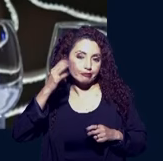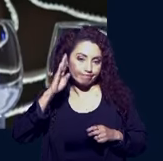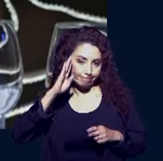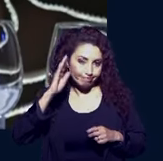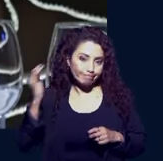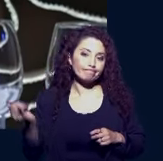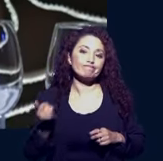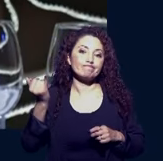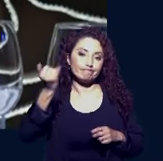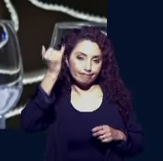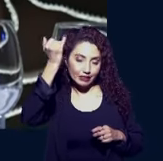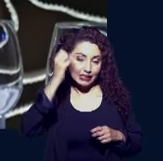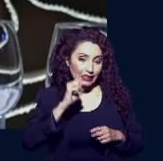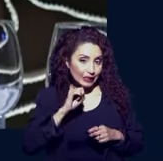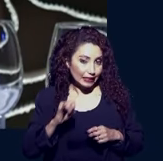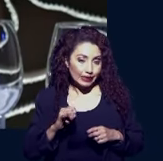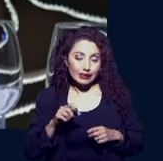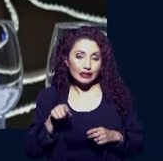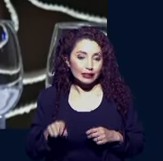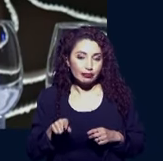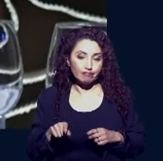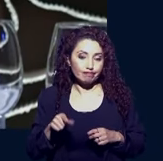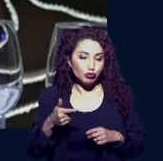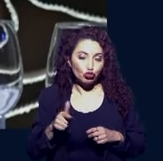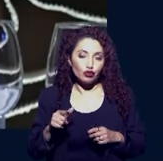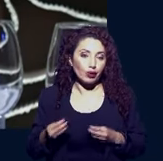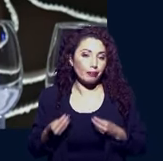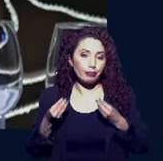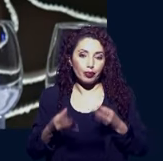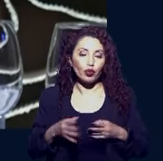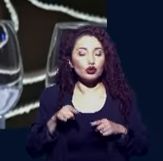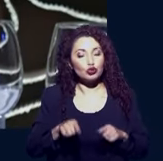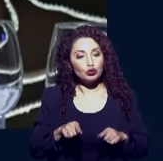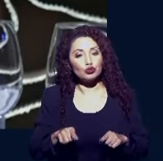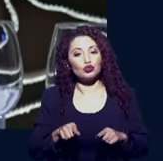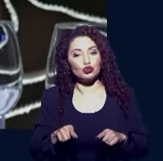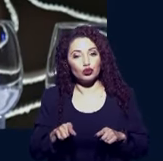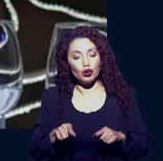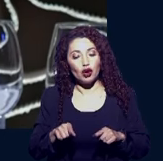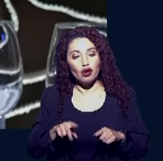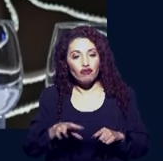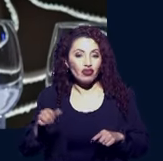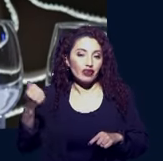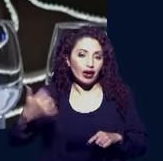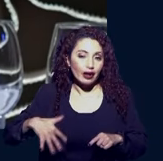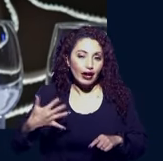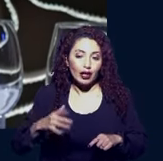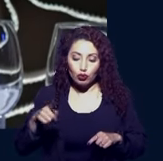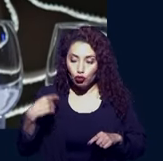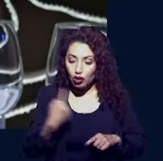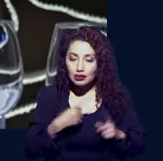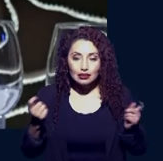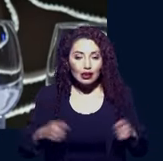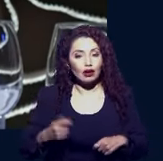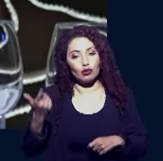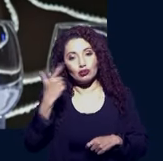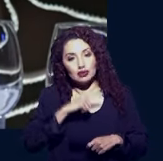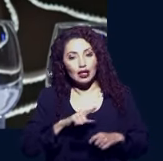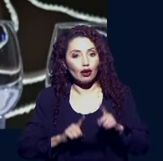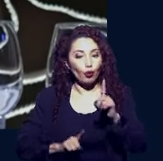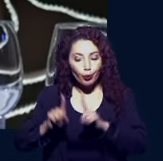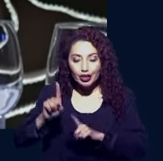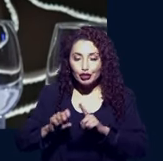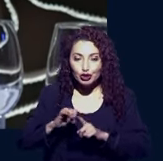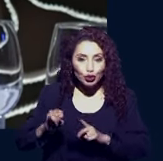isso encarece o nosso produto né e eu não sei até quando a gente será competitivo se nós eh continuarmos com